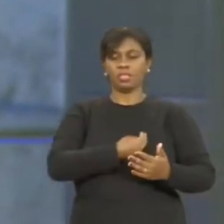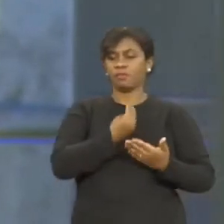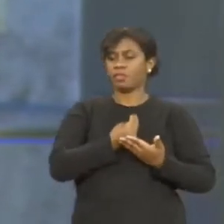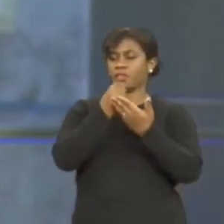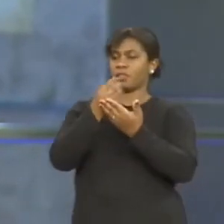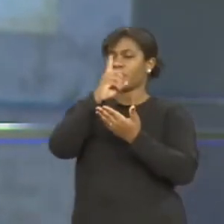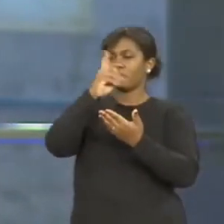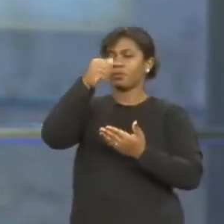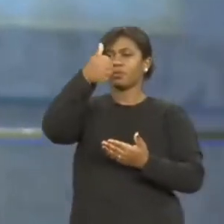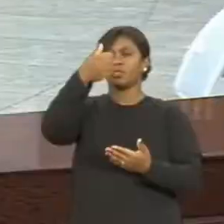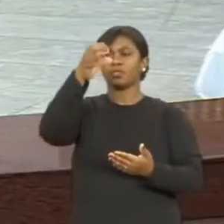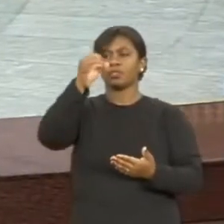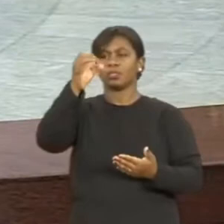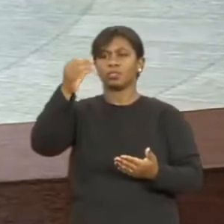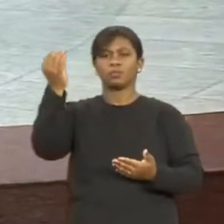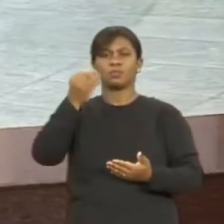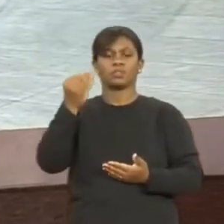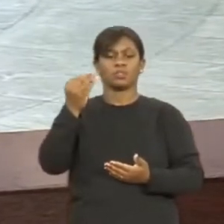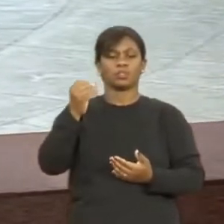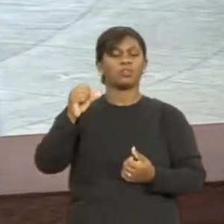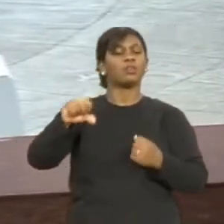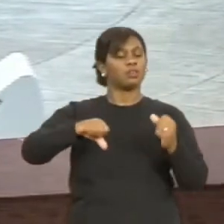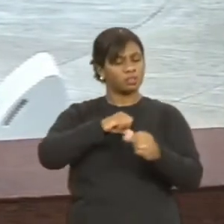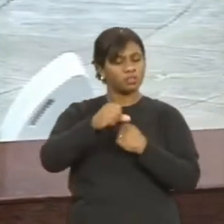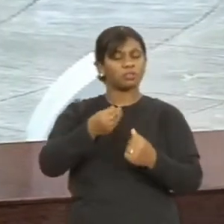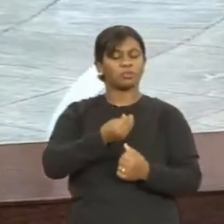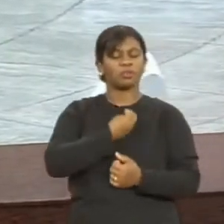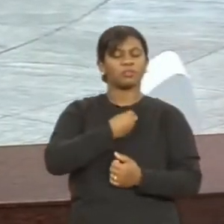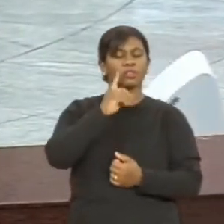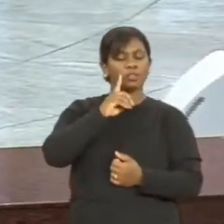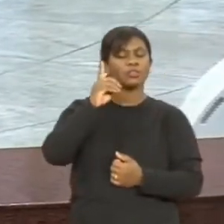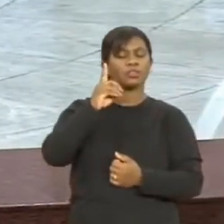deles, como transformou a vida desse médico.